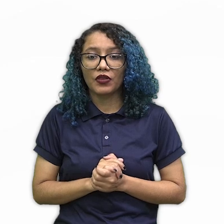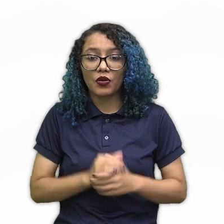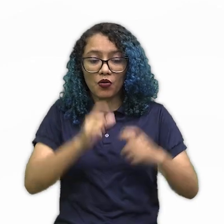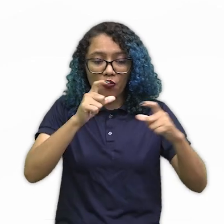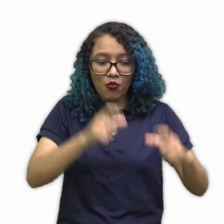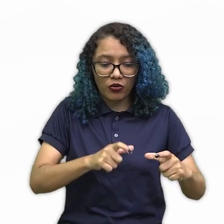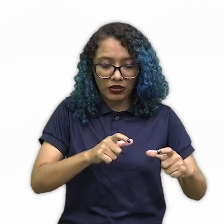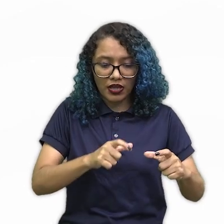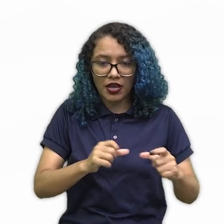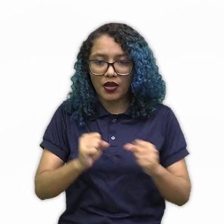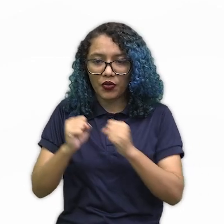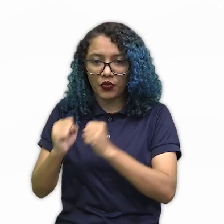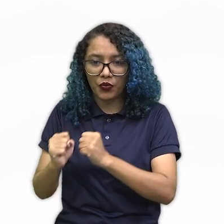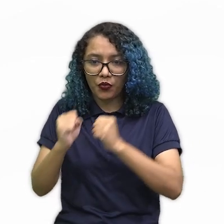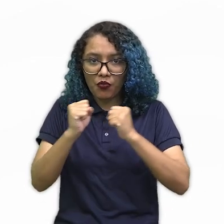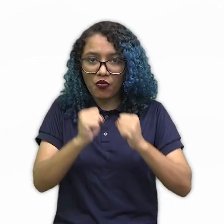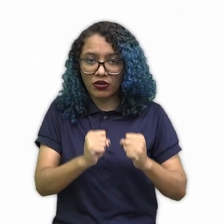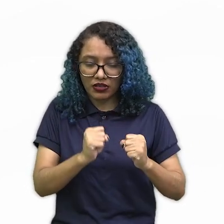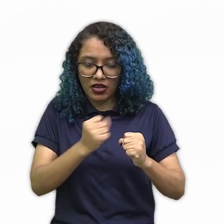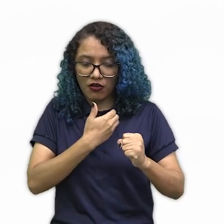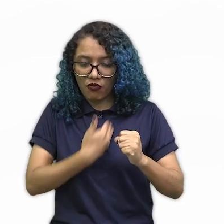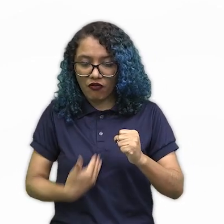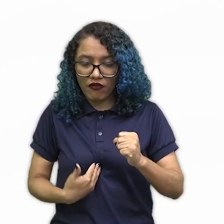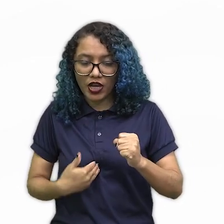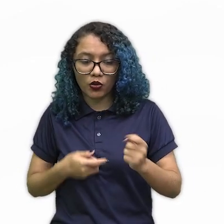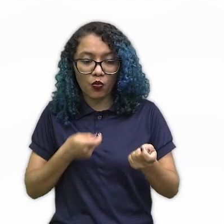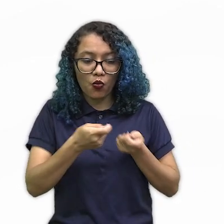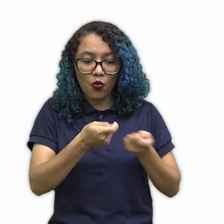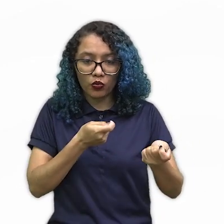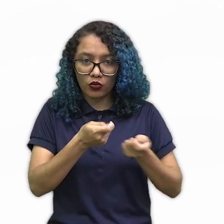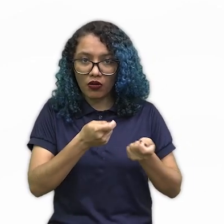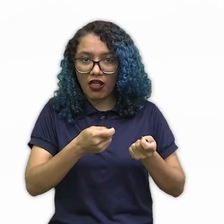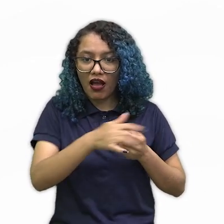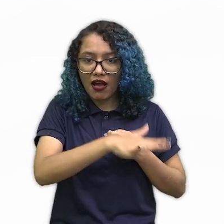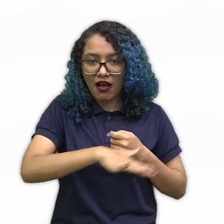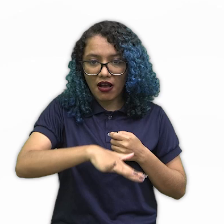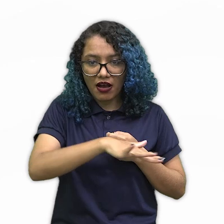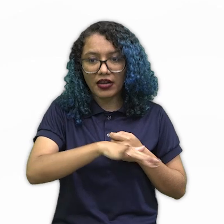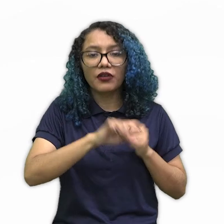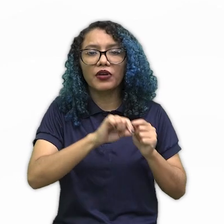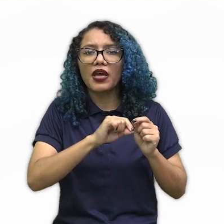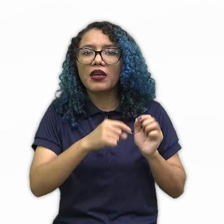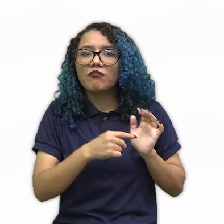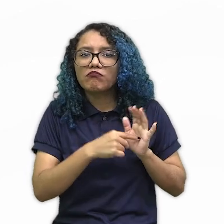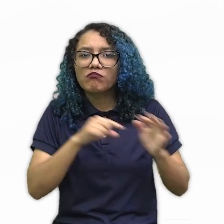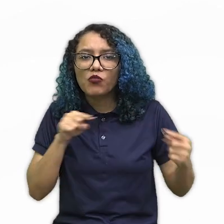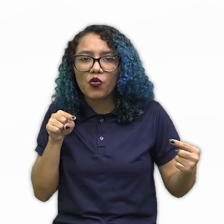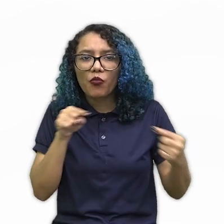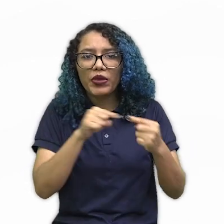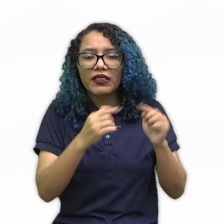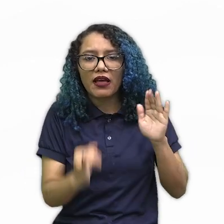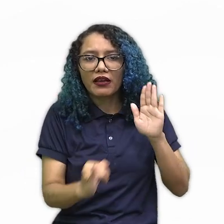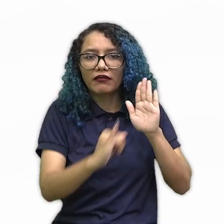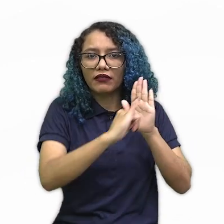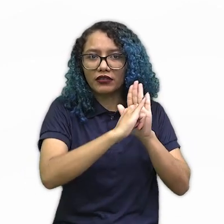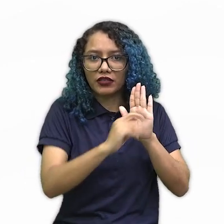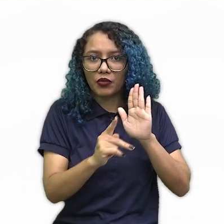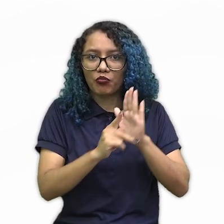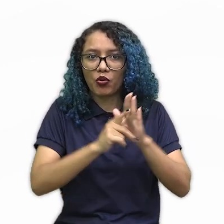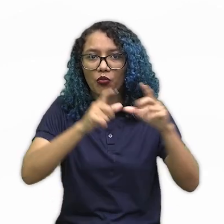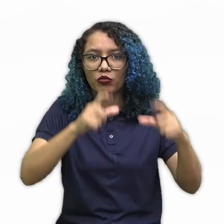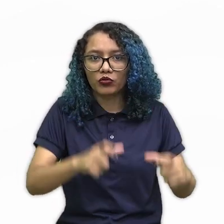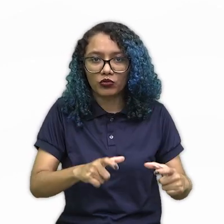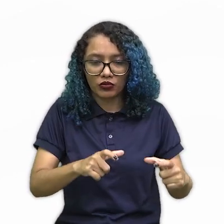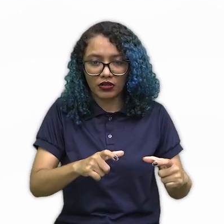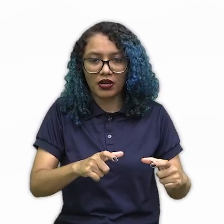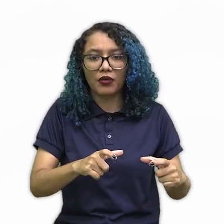poder, ao domínio exercido pelo Estado Nacional, configurando ali uma identidade. E é justamente isso que vai fazer com que a